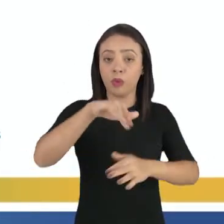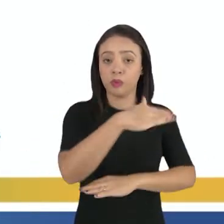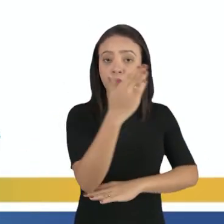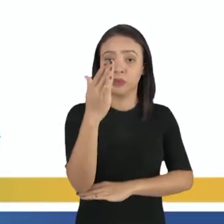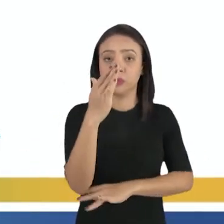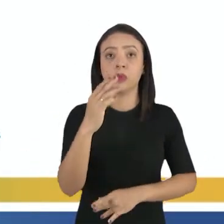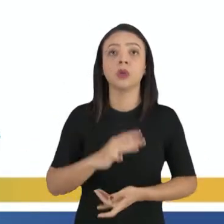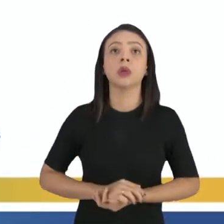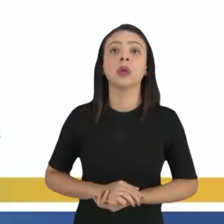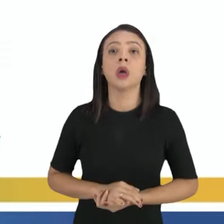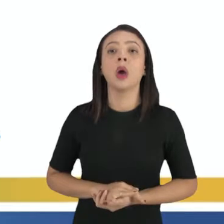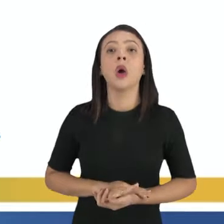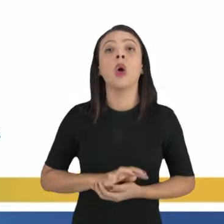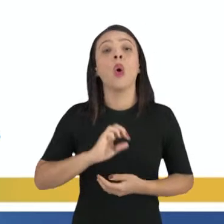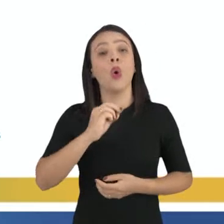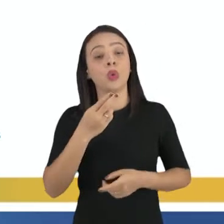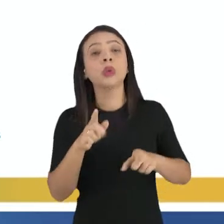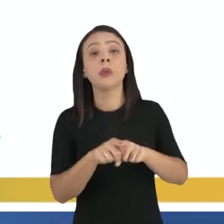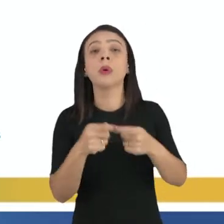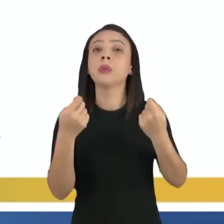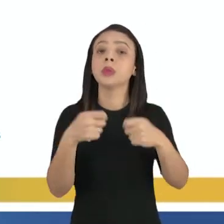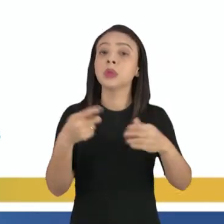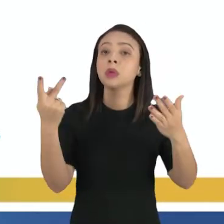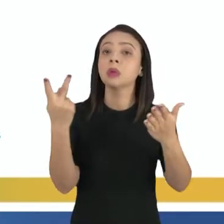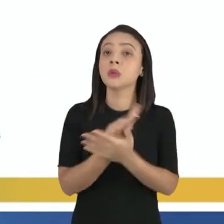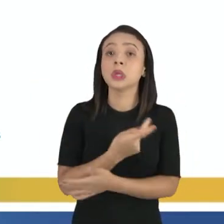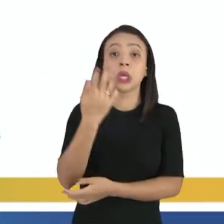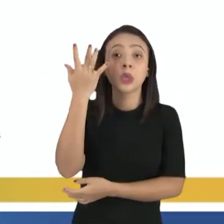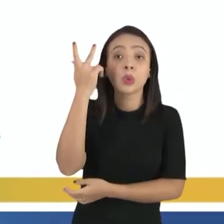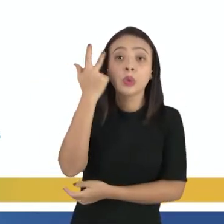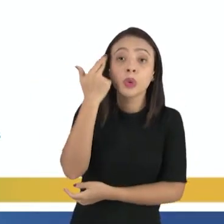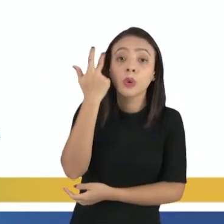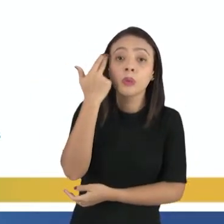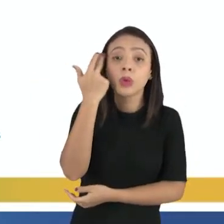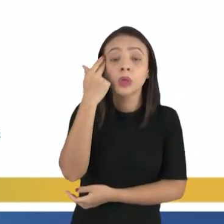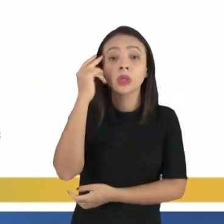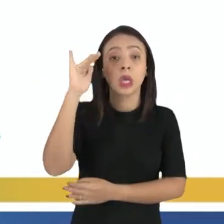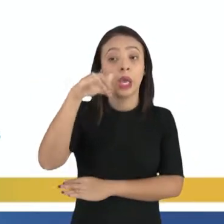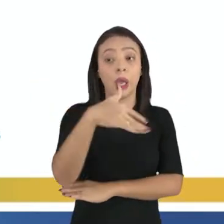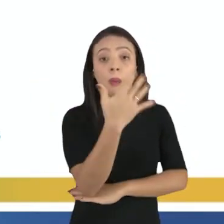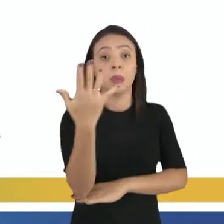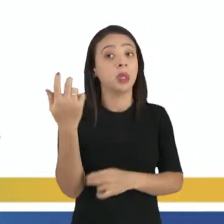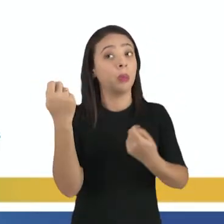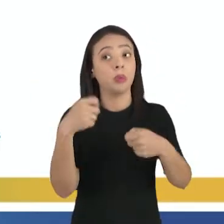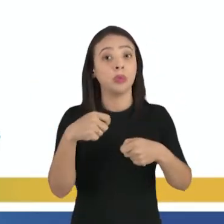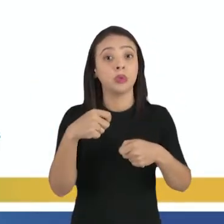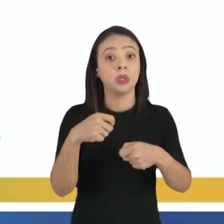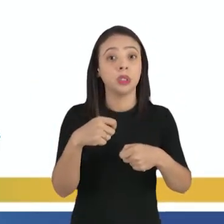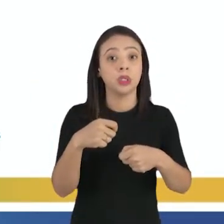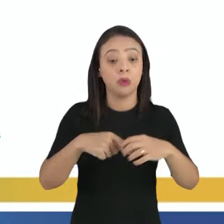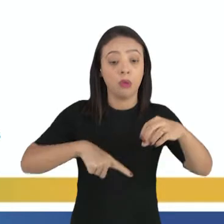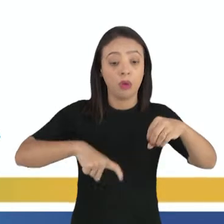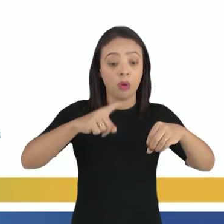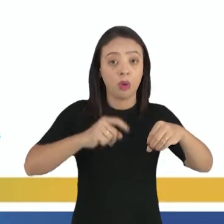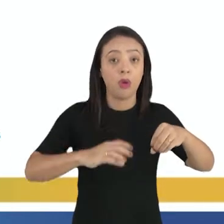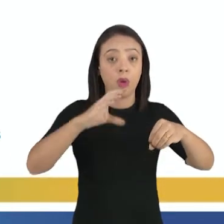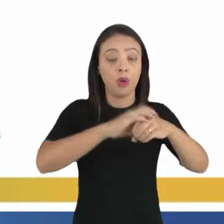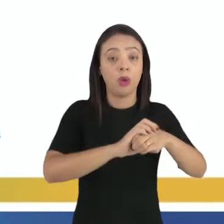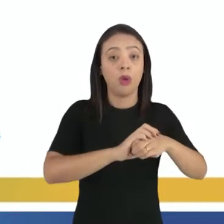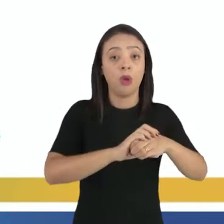mesma espécie e fecunda, ou pode acontecer também de forma natural, que a planta pode ser fecundada através de um